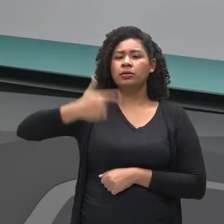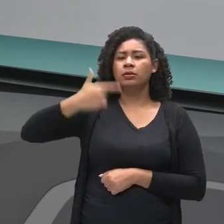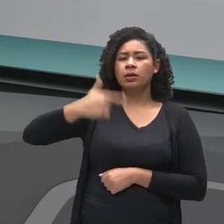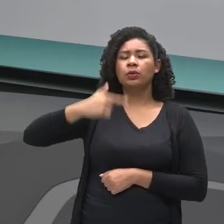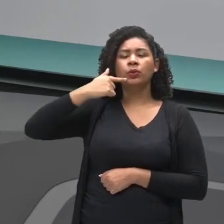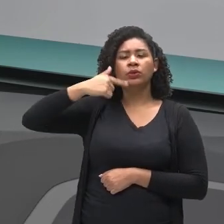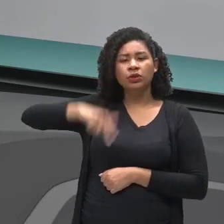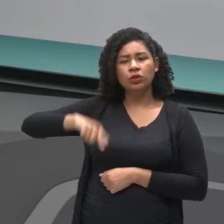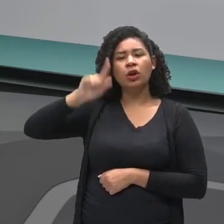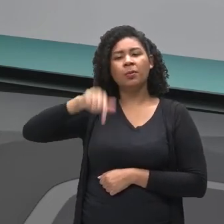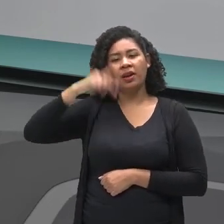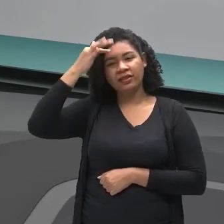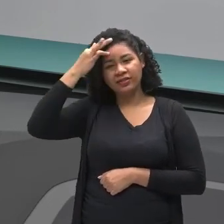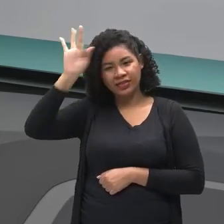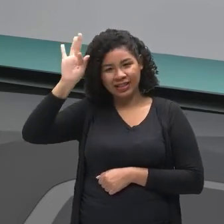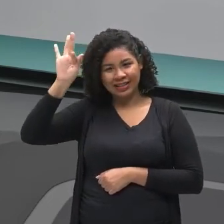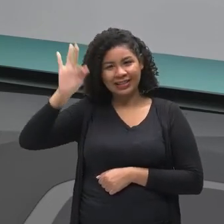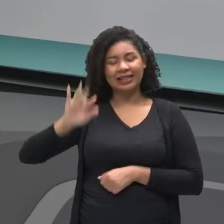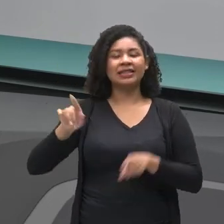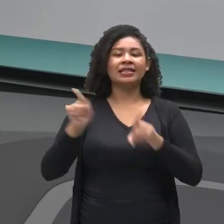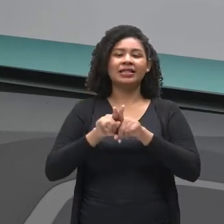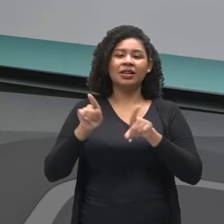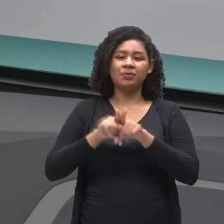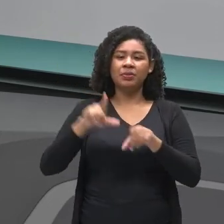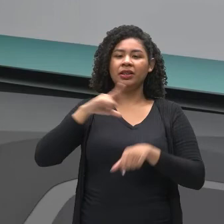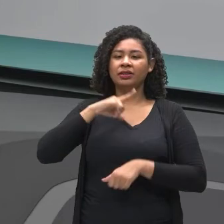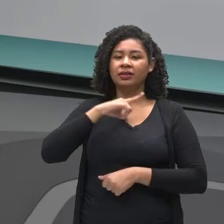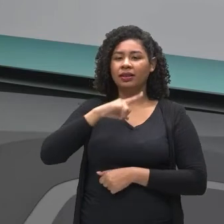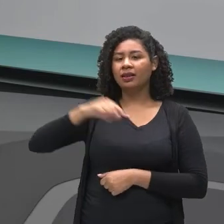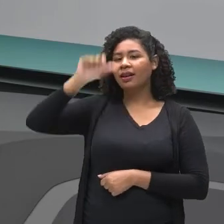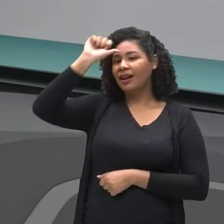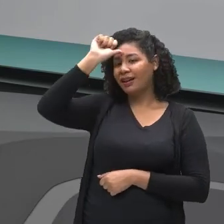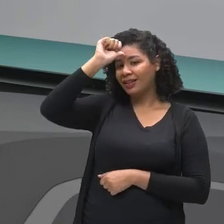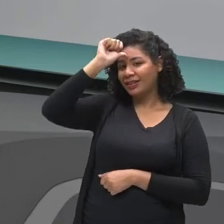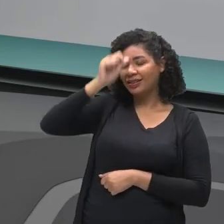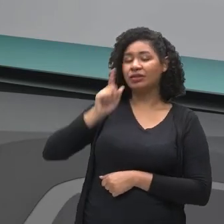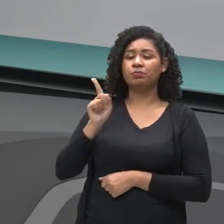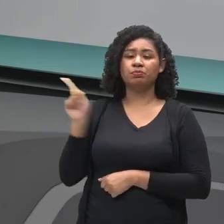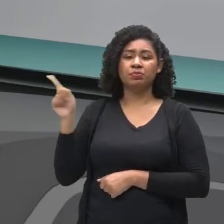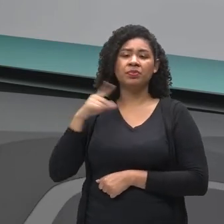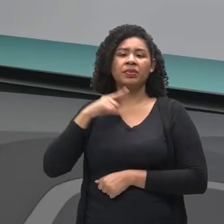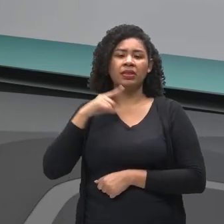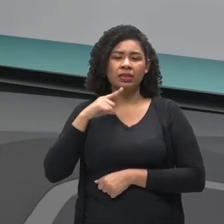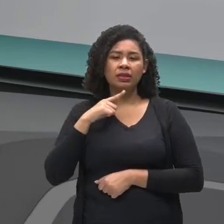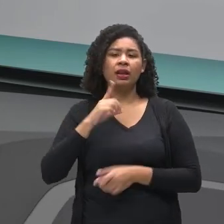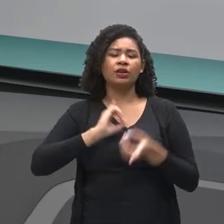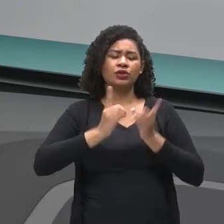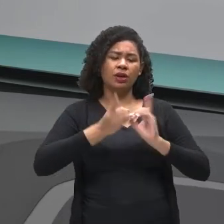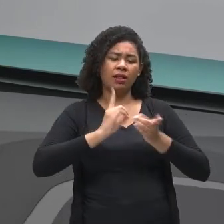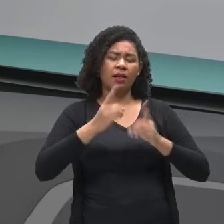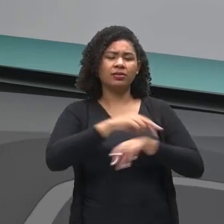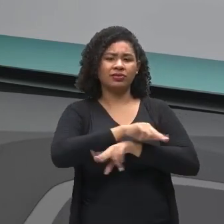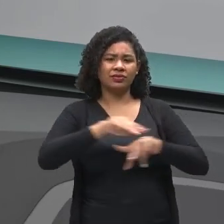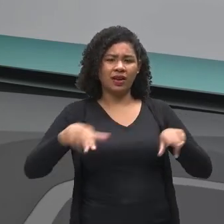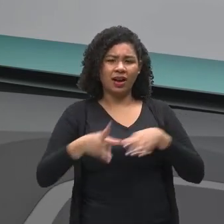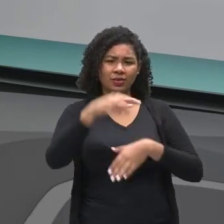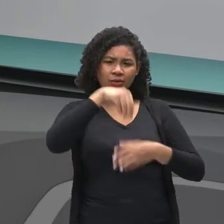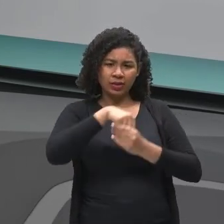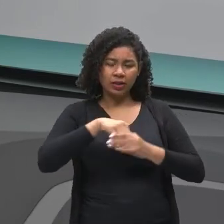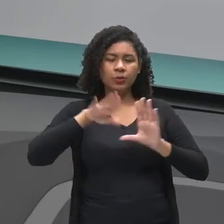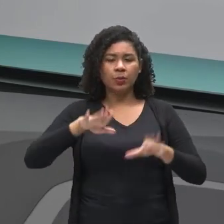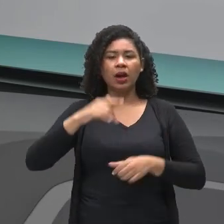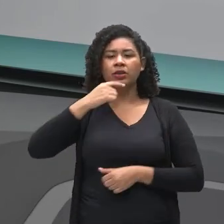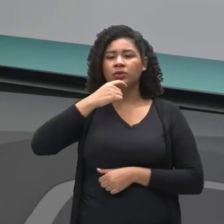o francês, né? Vimos também a Índia, que apesar de ter outros dialetos, outros idiomas, o idioma principal